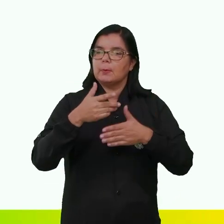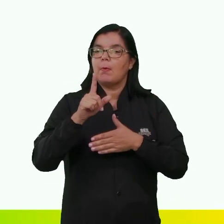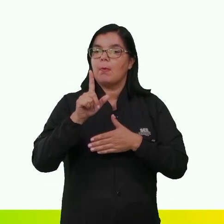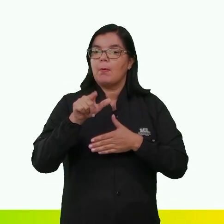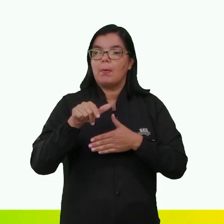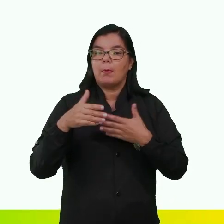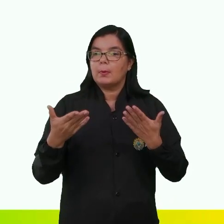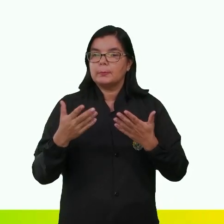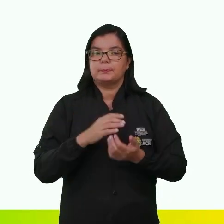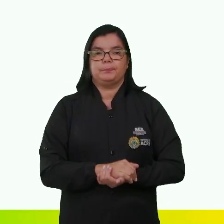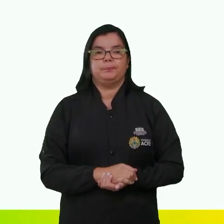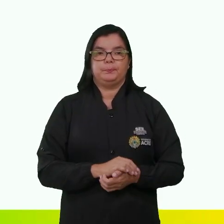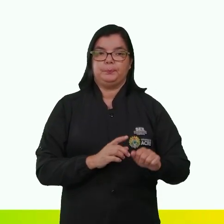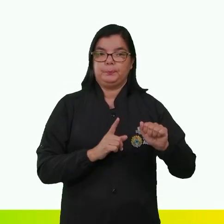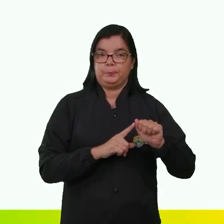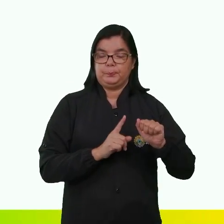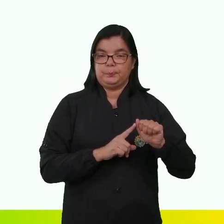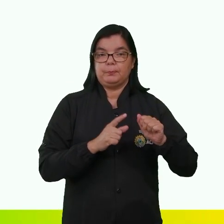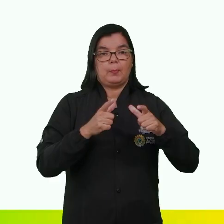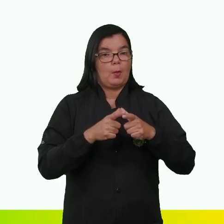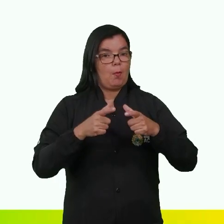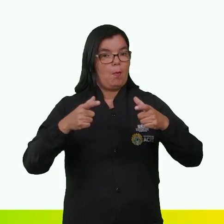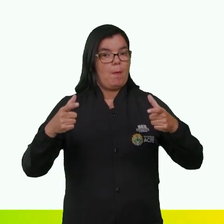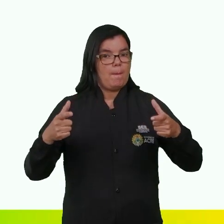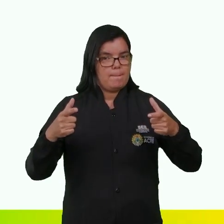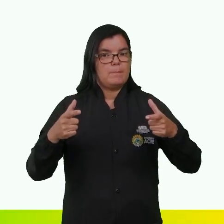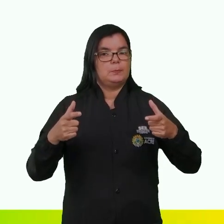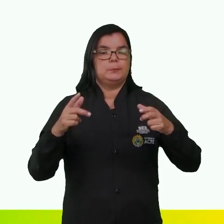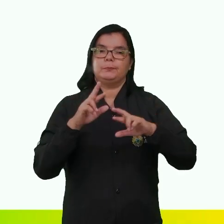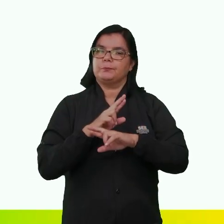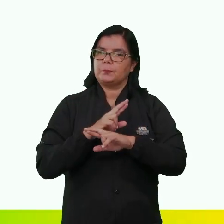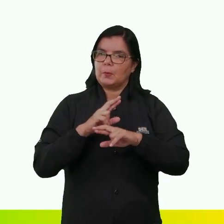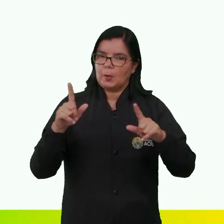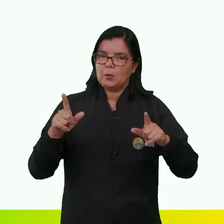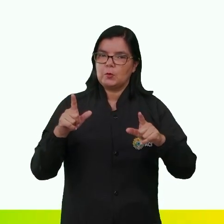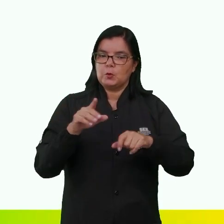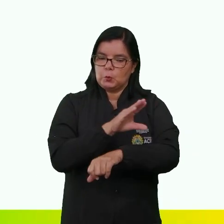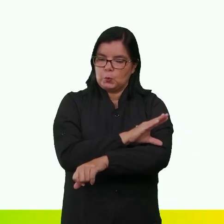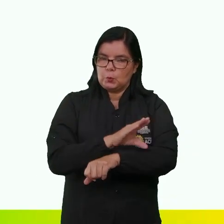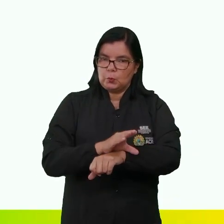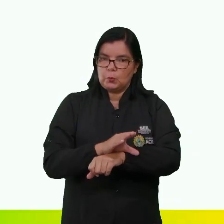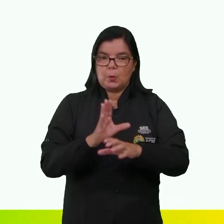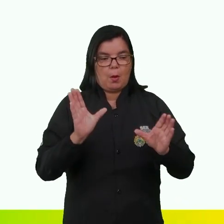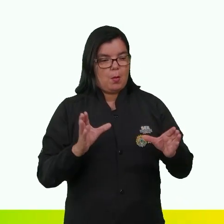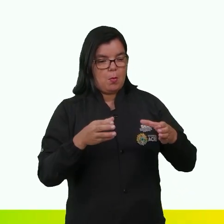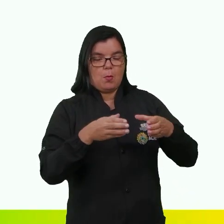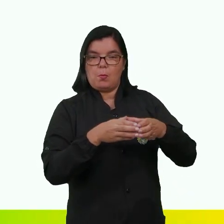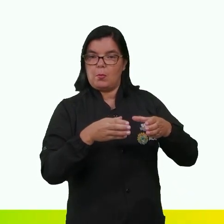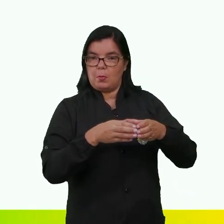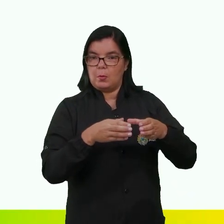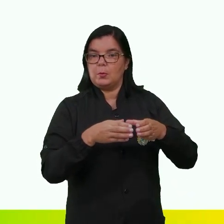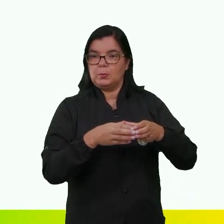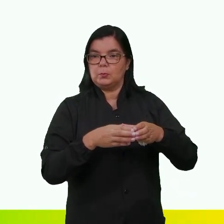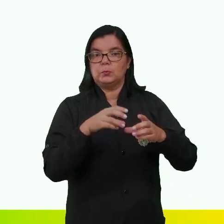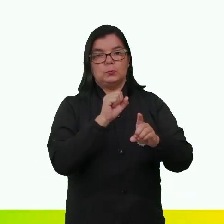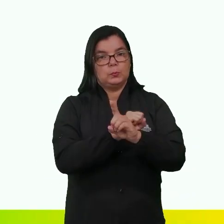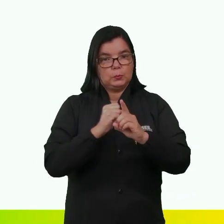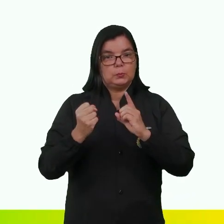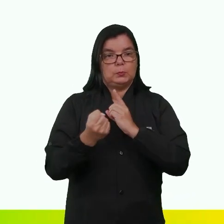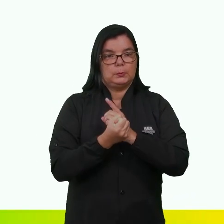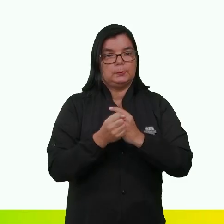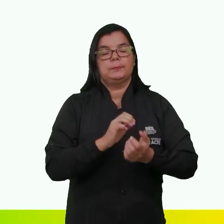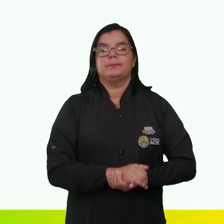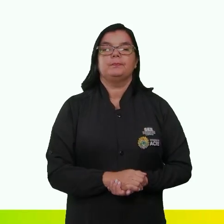desse processo é, letra A amplificação das diferenças culturais entre